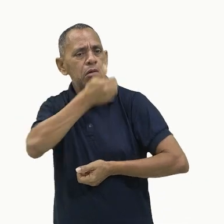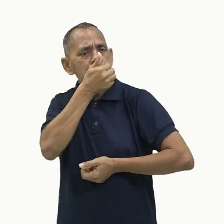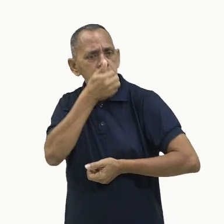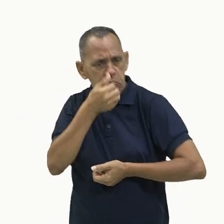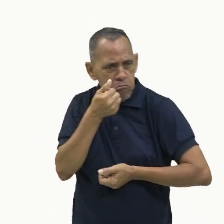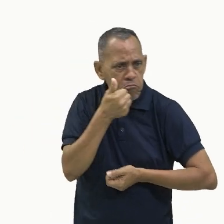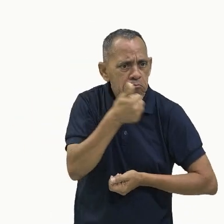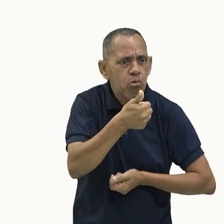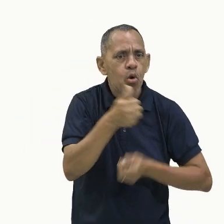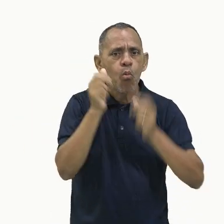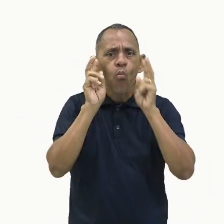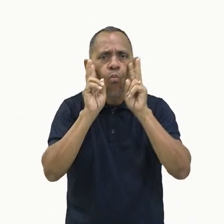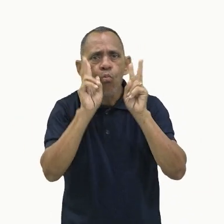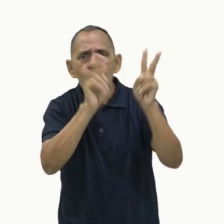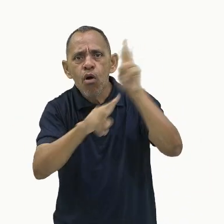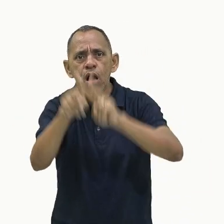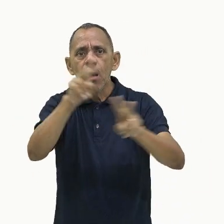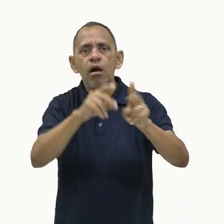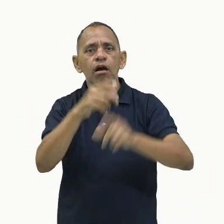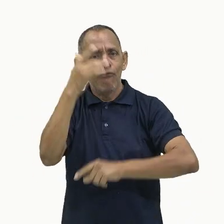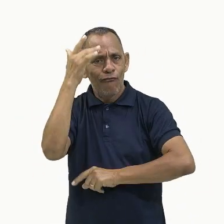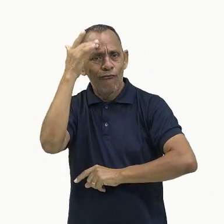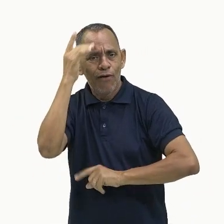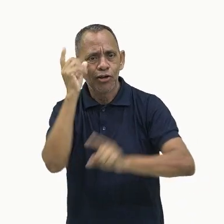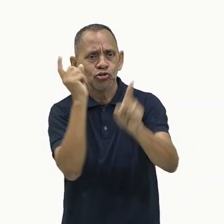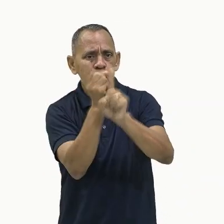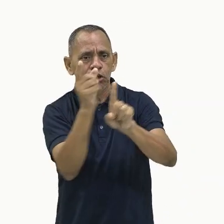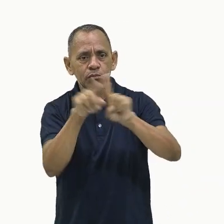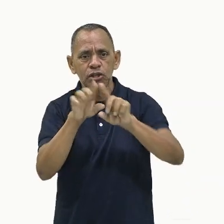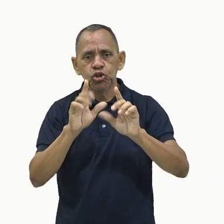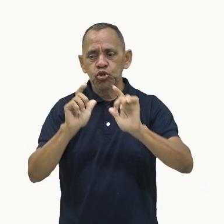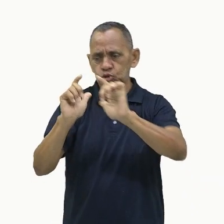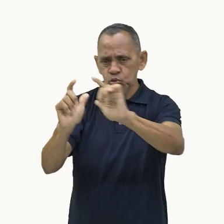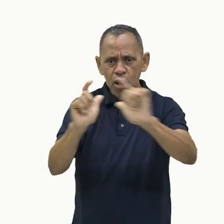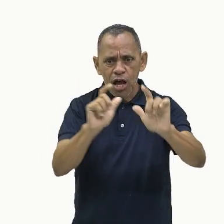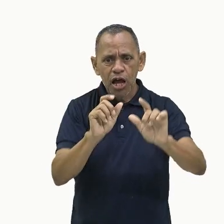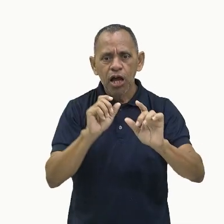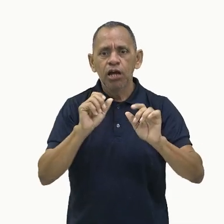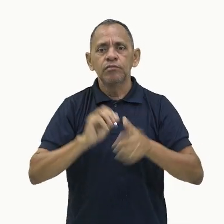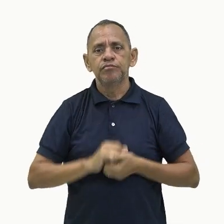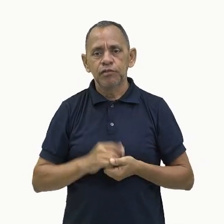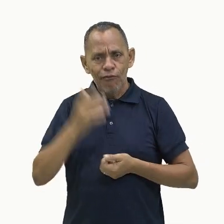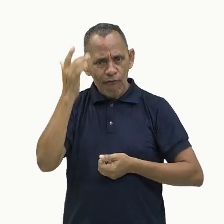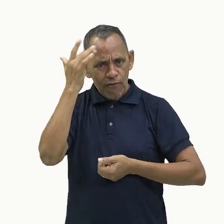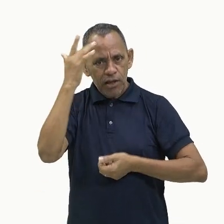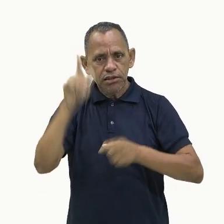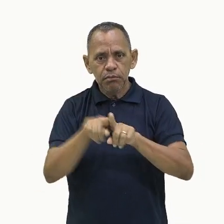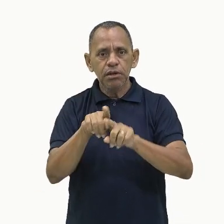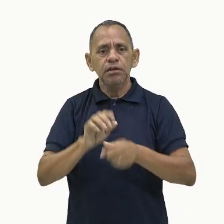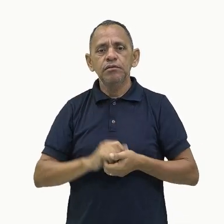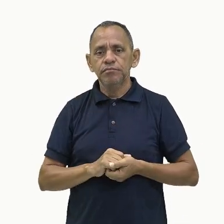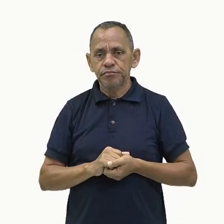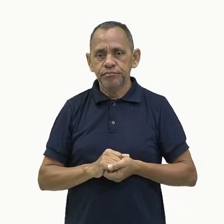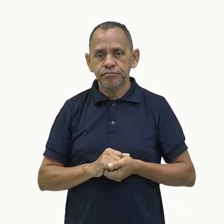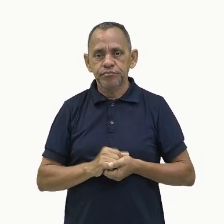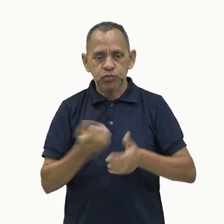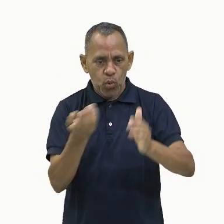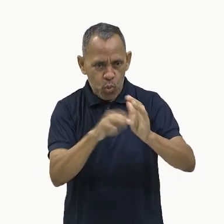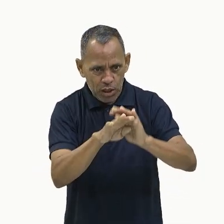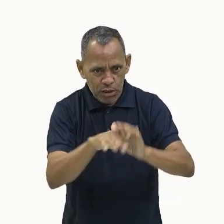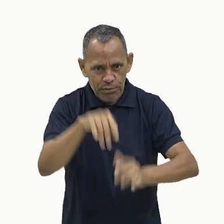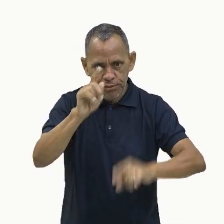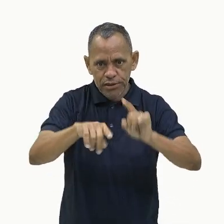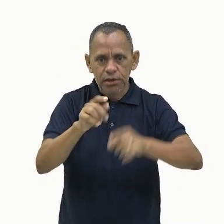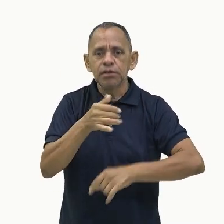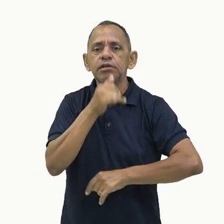seja facilmente encontrado, tudo em seu lugar. Facilita encontrar e guardar objetos. Um exemplo